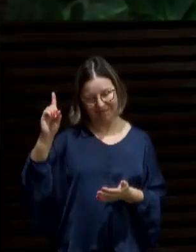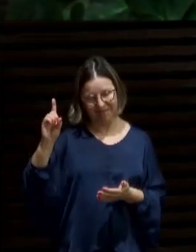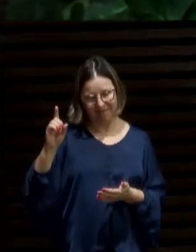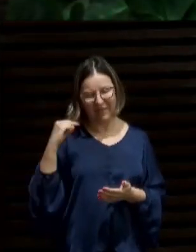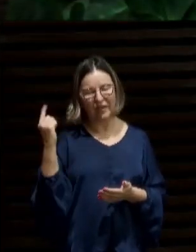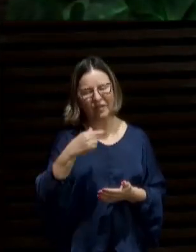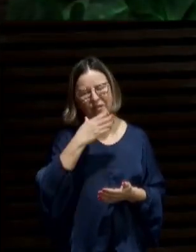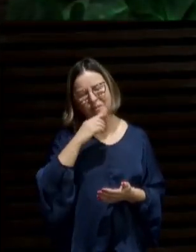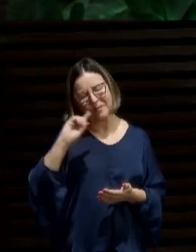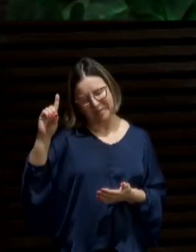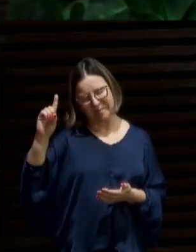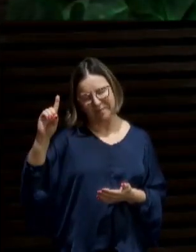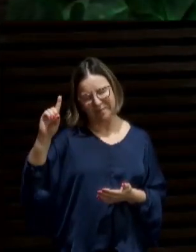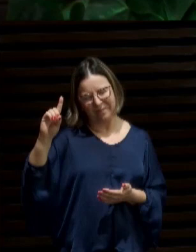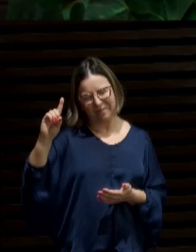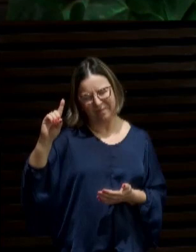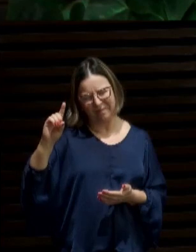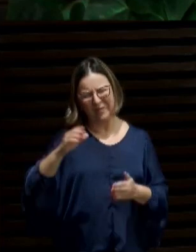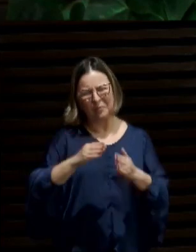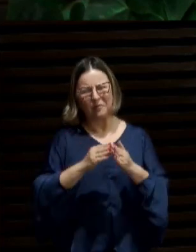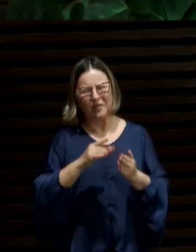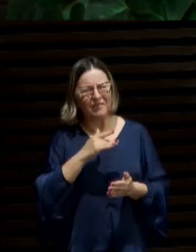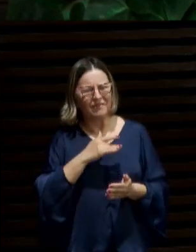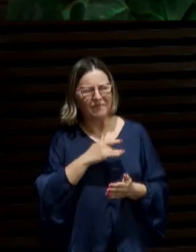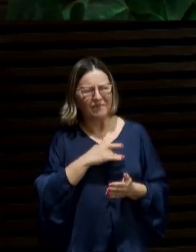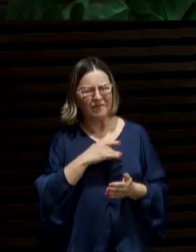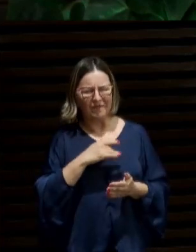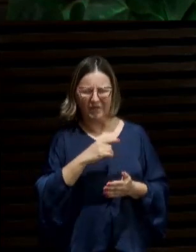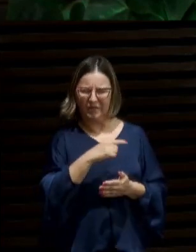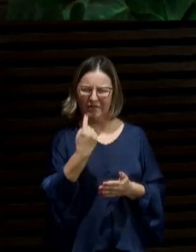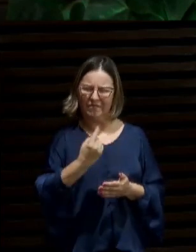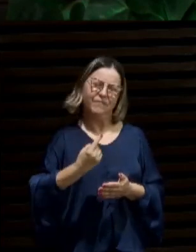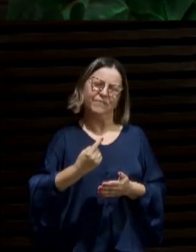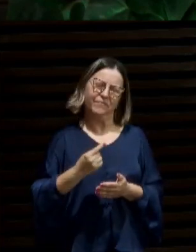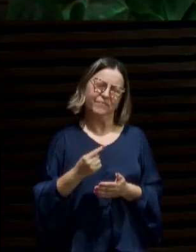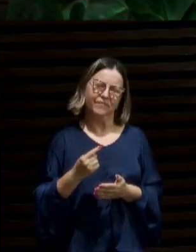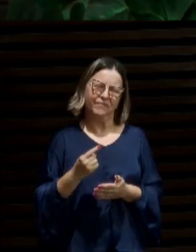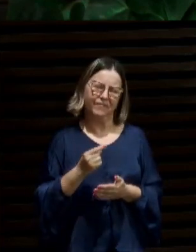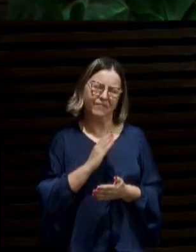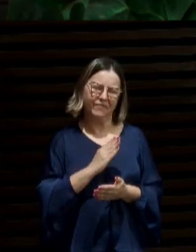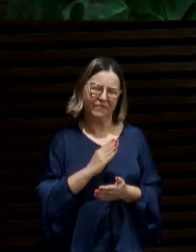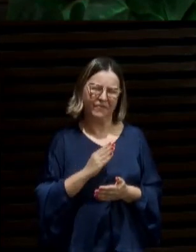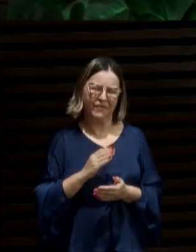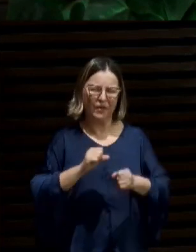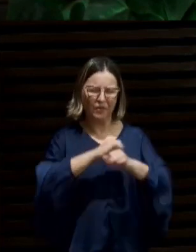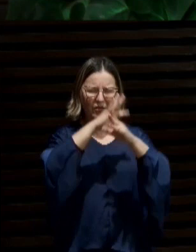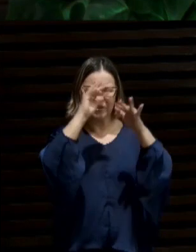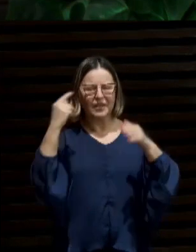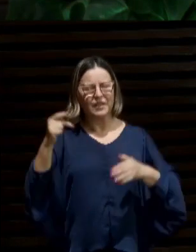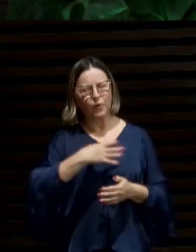Pai, fala conosco, trata conosco e glorifica o teu